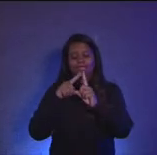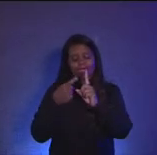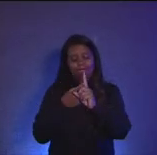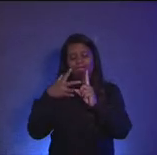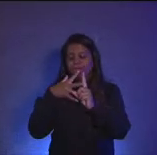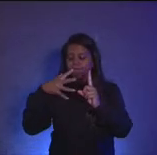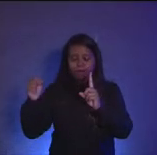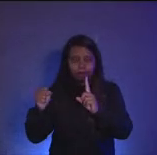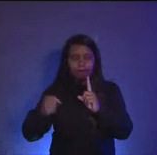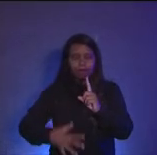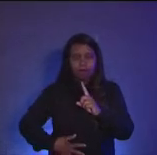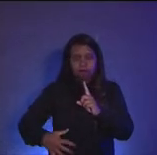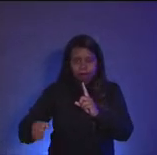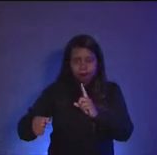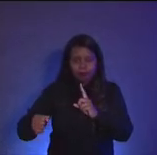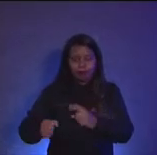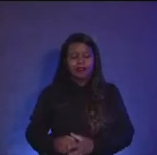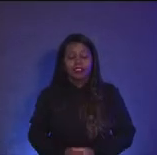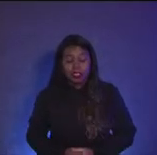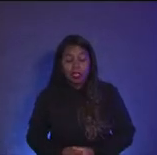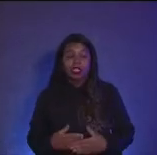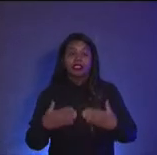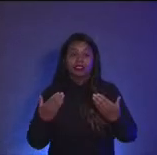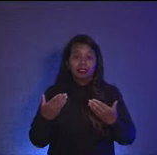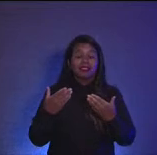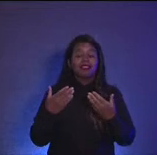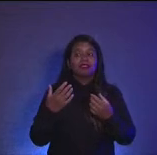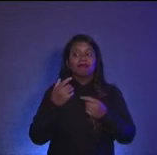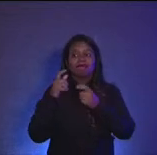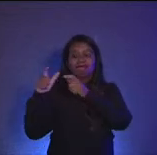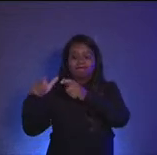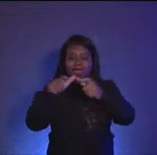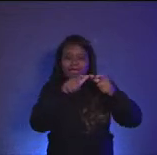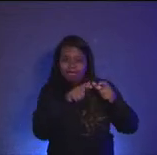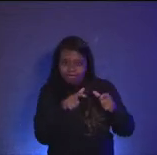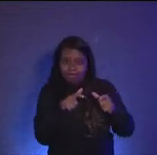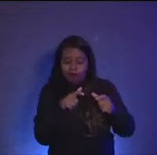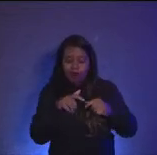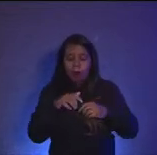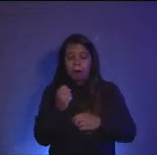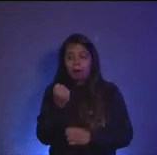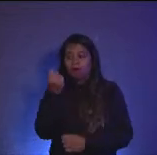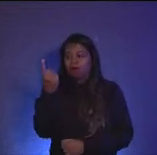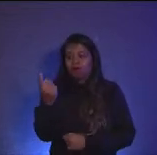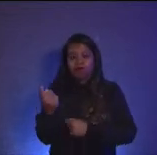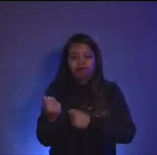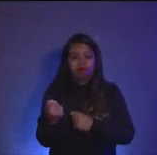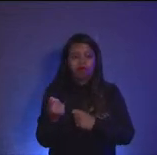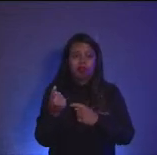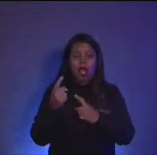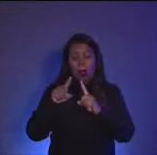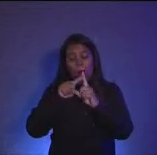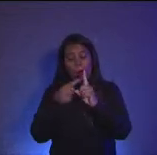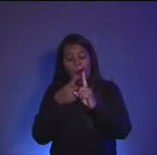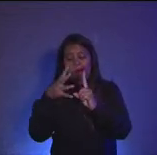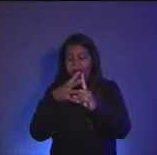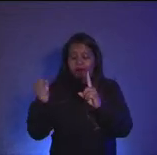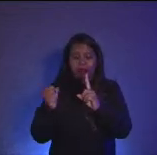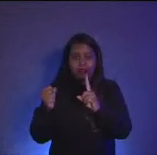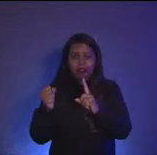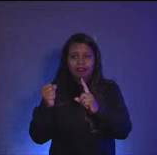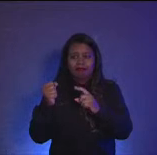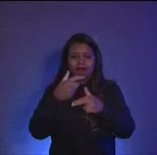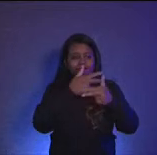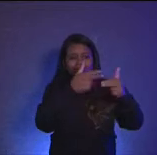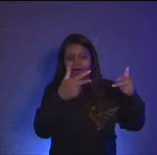assim, mesmo que tenha em alguns lugares, essa oferta não é sustentável, né? Às vezes é um aborto para um tipo específico e os outros tipos